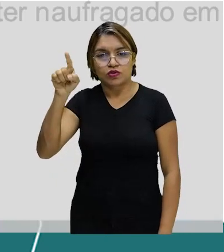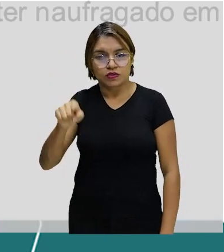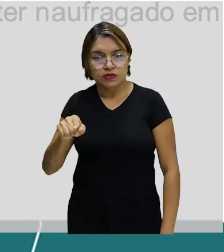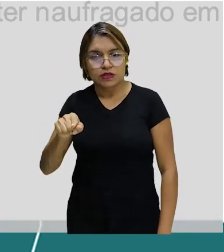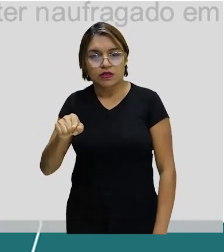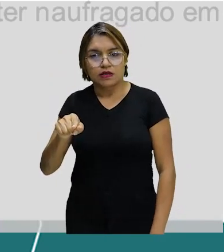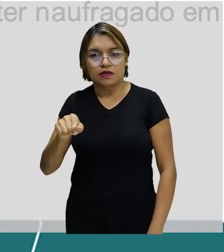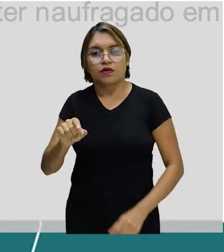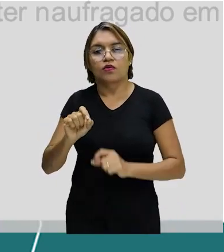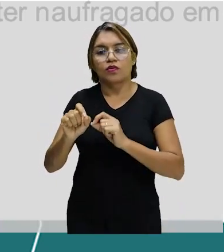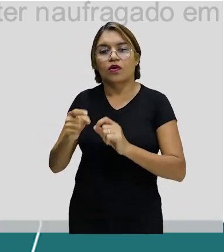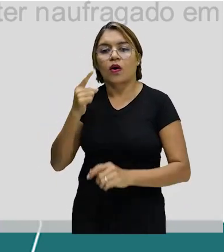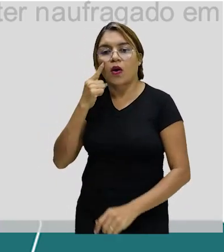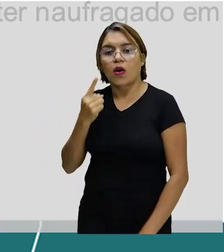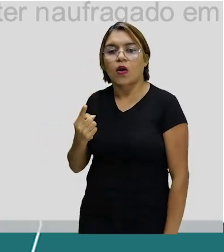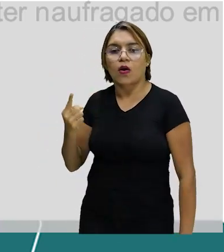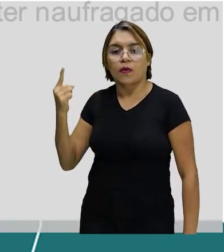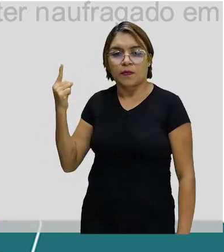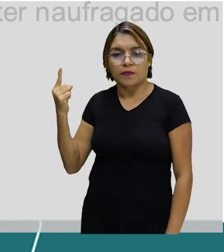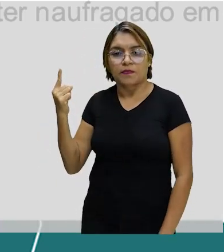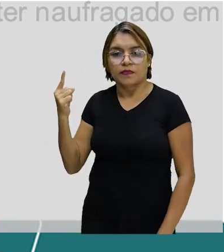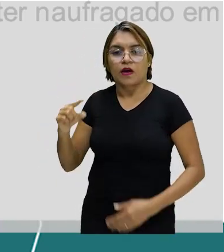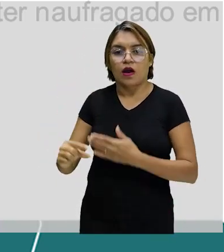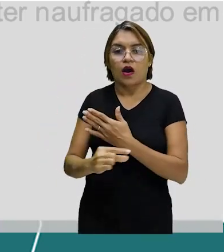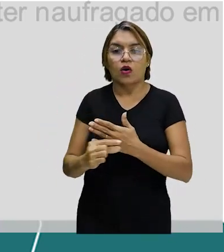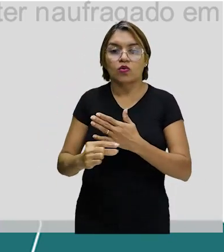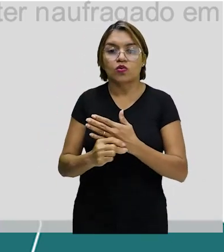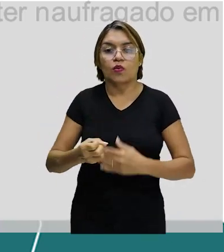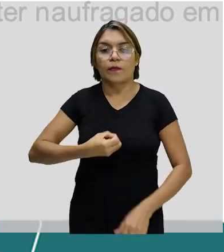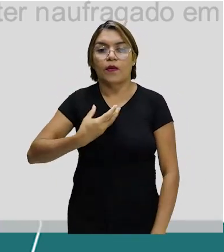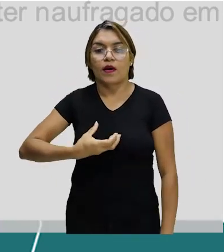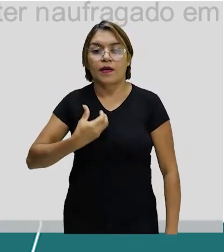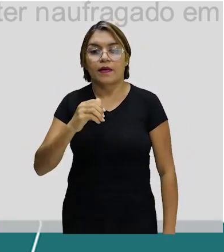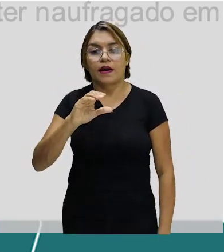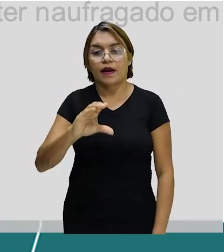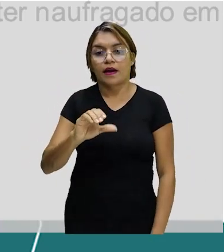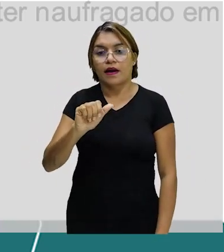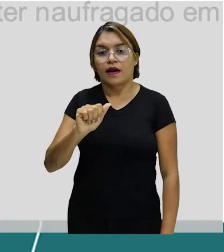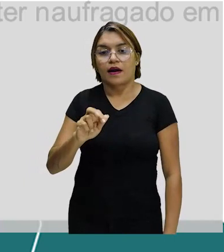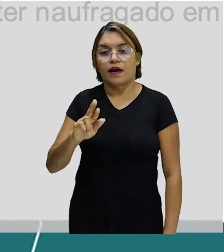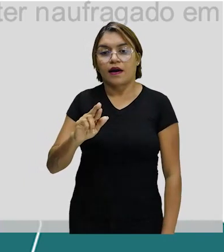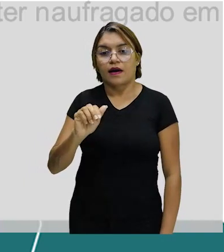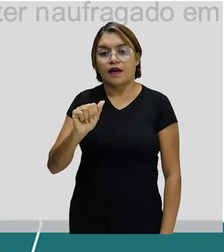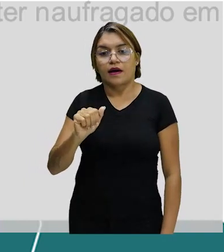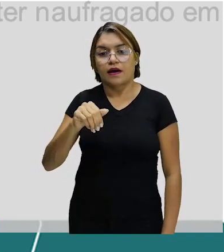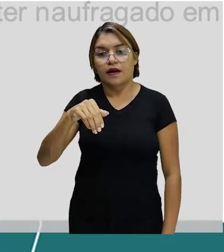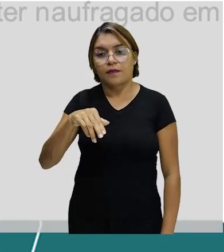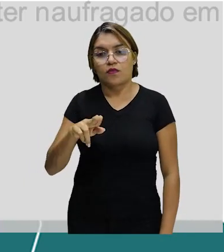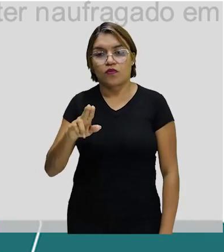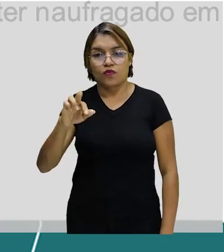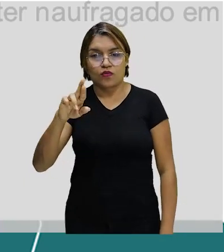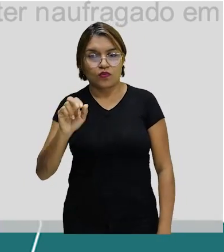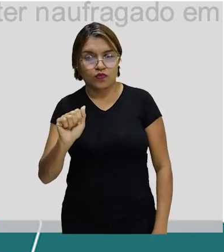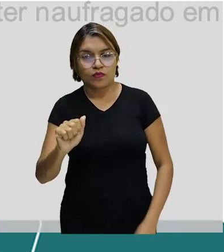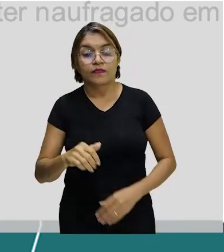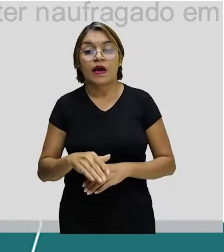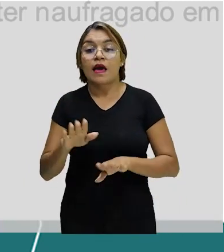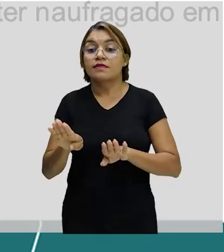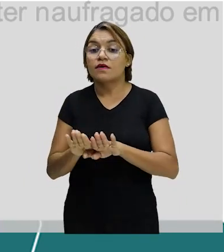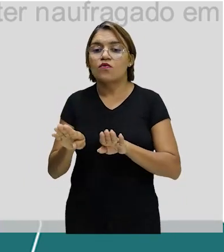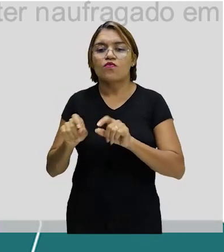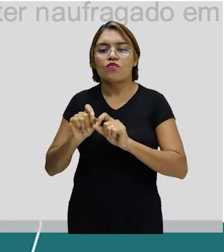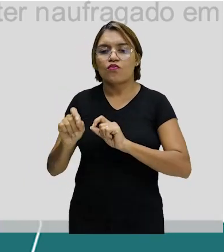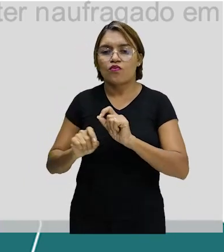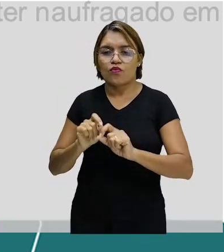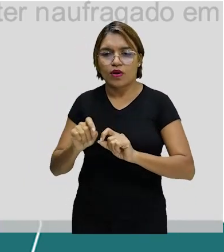épico Caramuru, de 1781. Freire Santa Rita Durão foi poeta e orador, considerado um dos